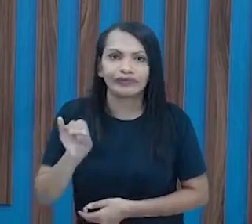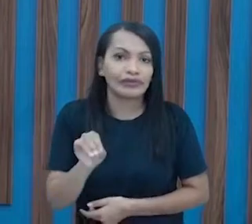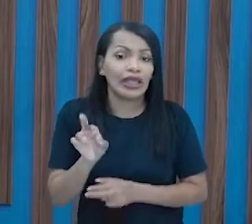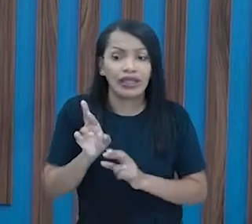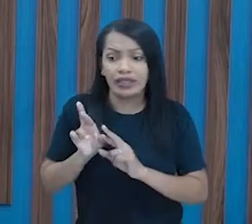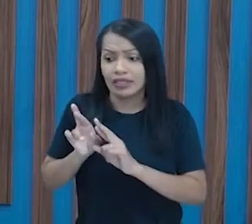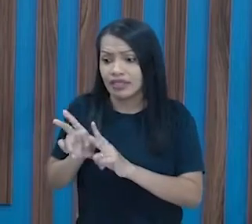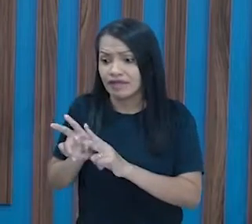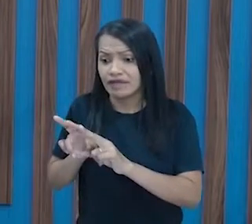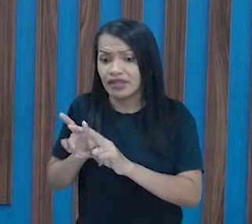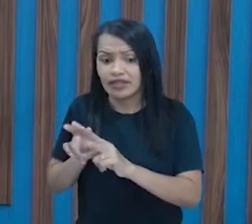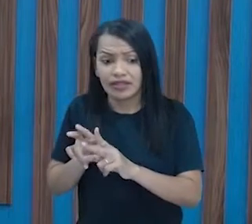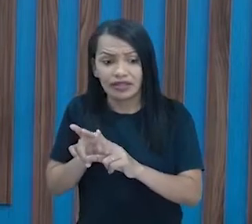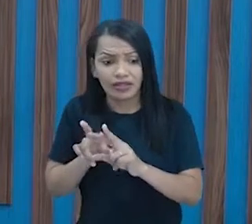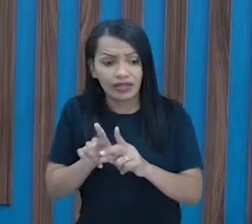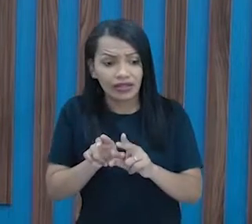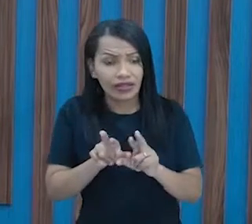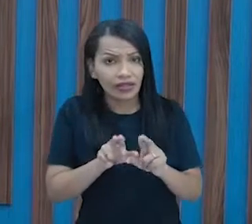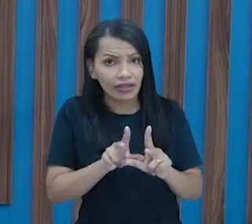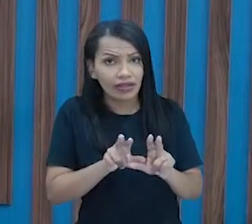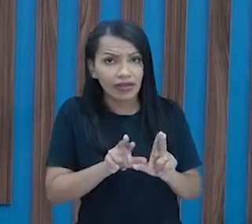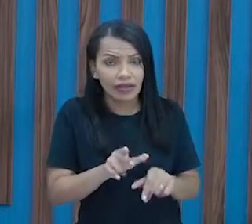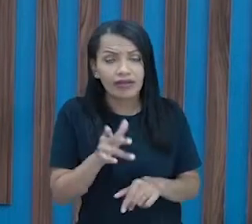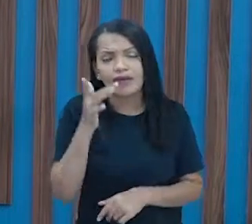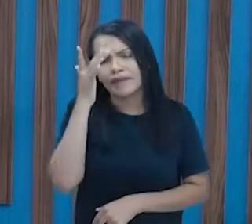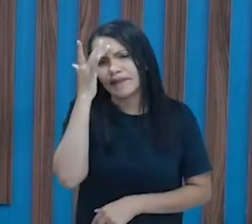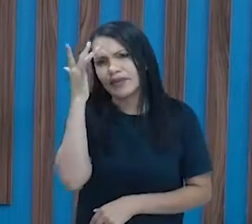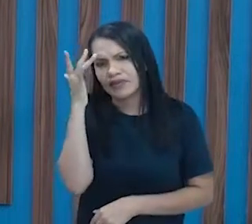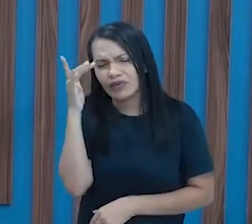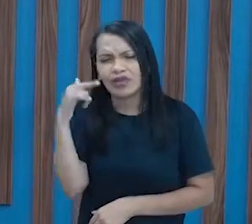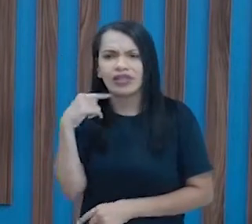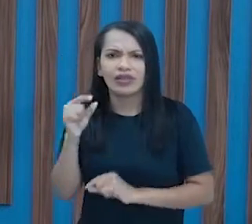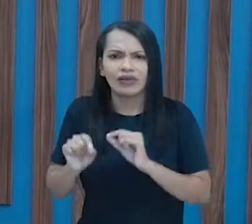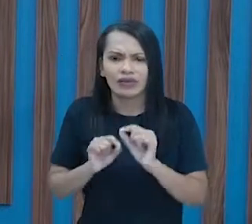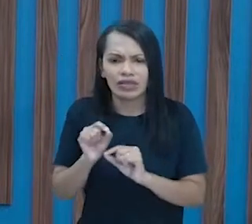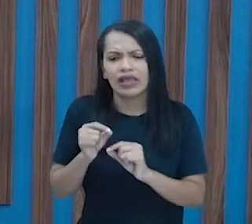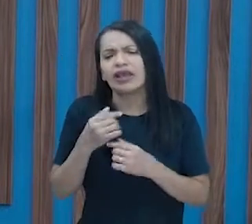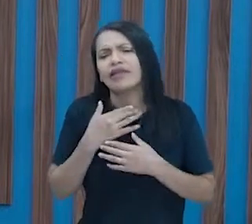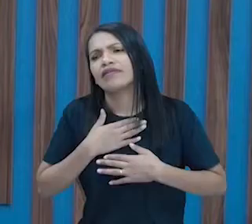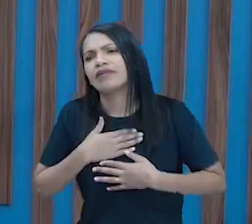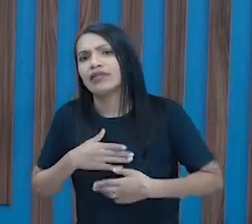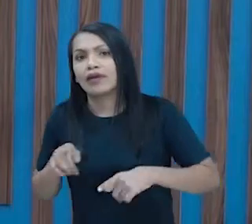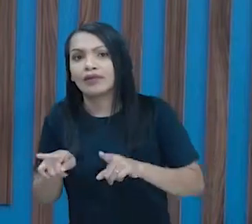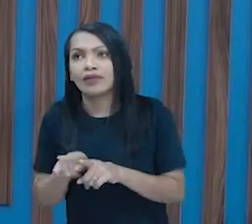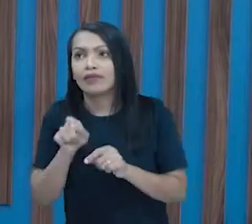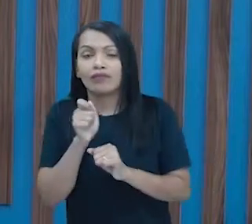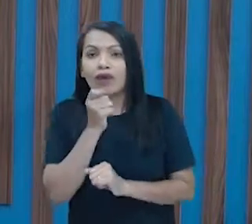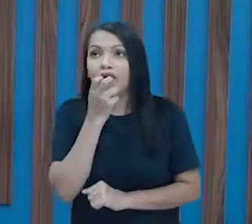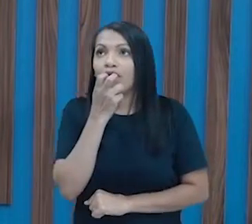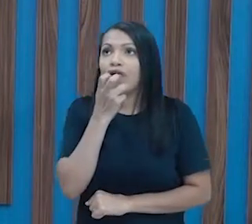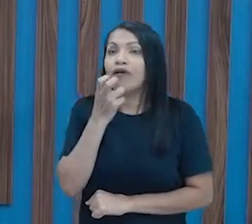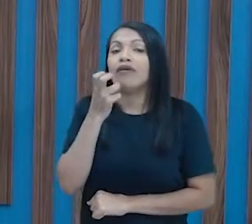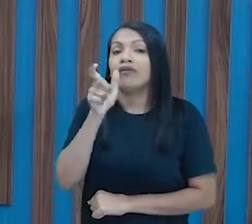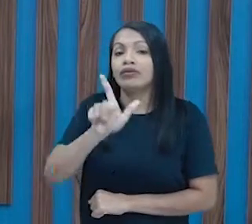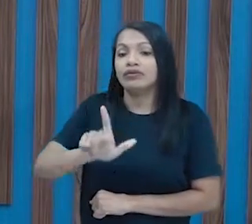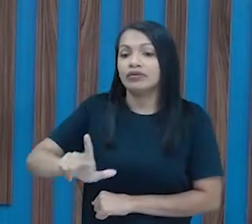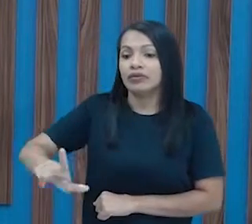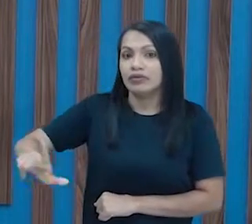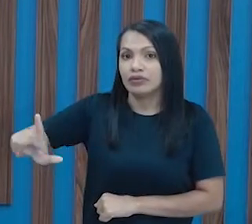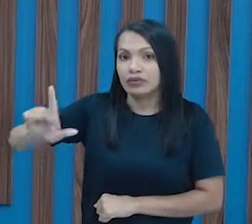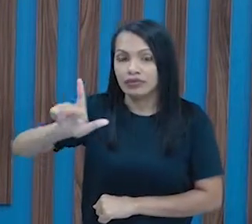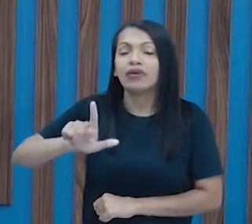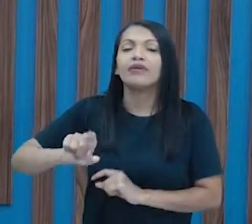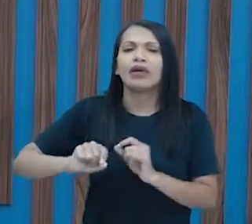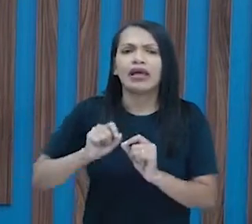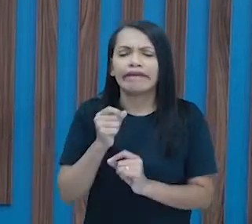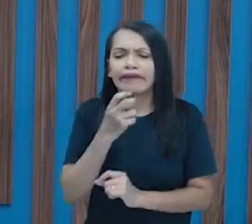O contraltão, ou aquela pessoa que tem uma sonoridade mais lírica. Aí vai ser uma questão de gosto de cada um,